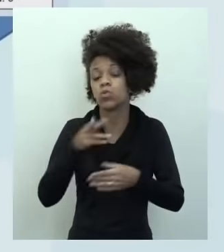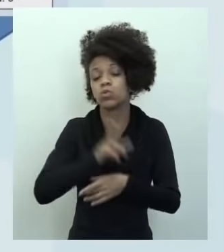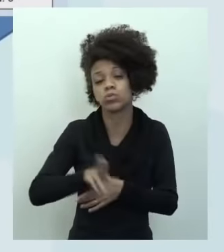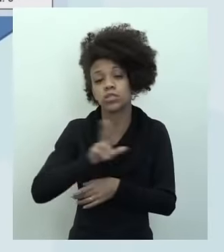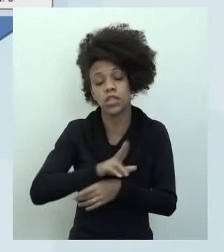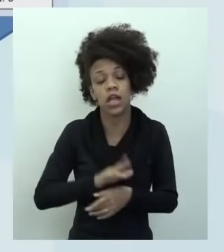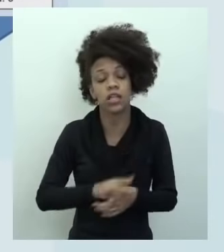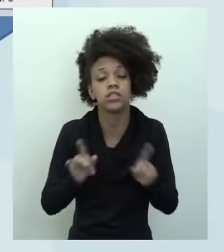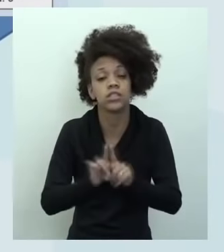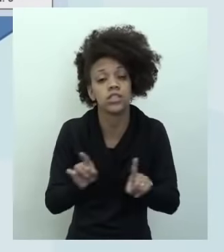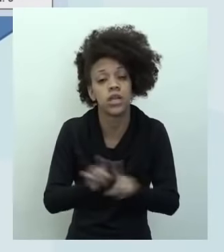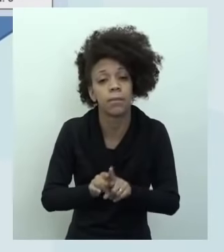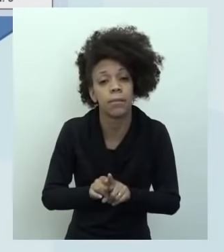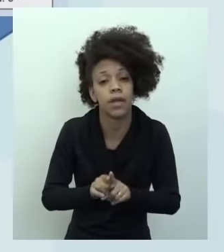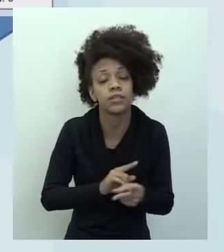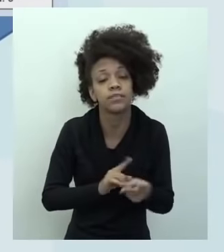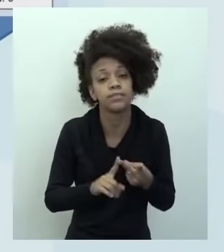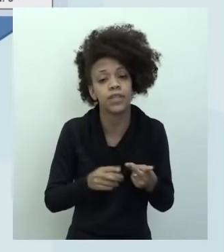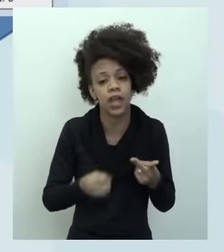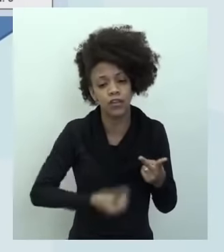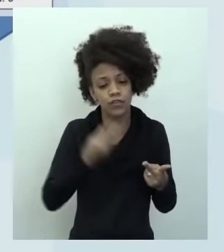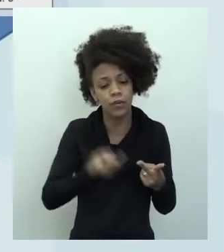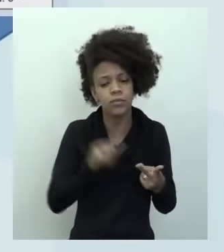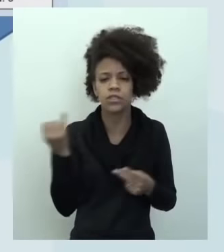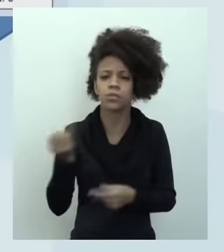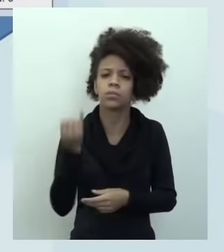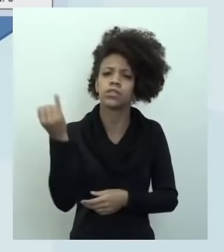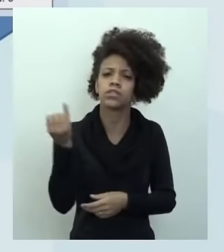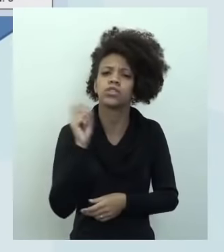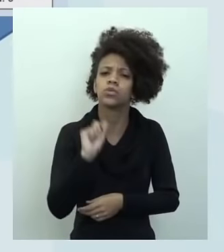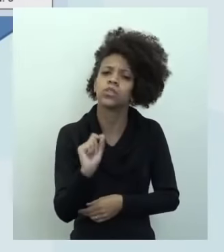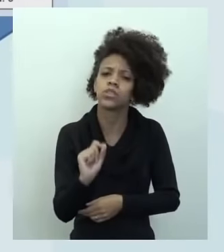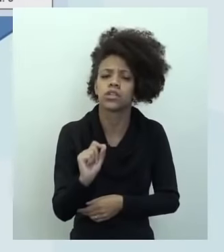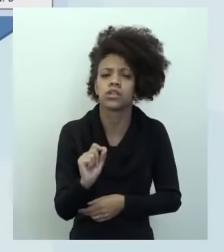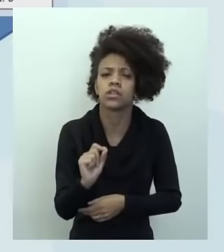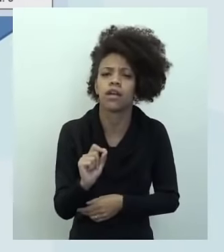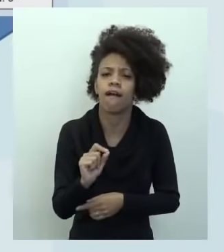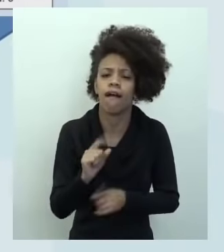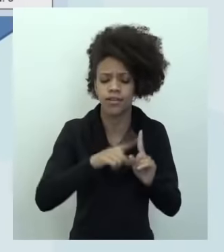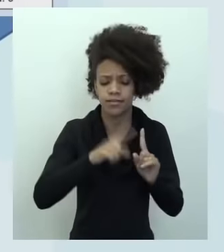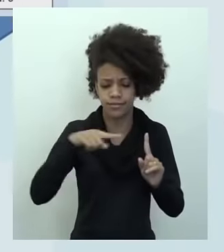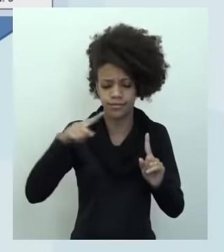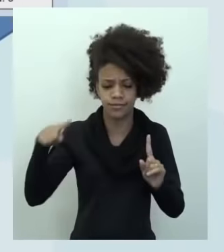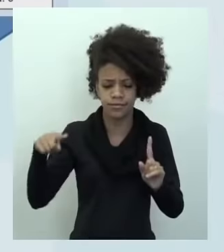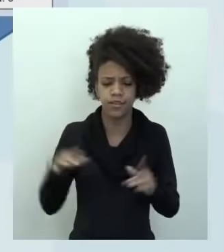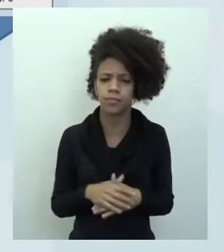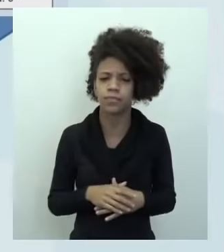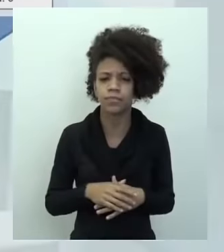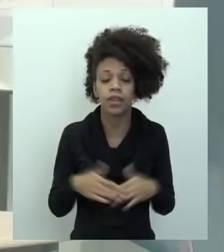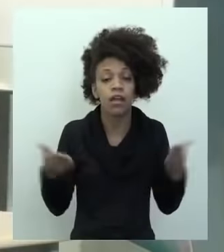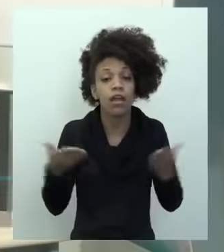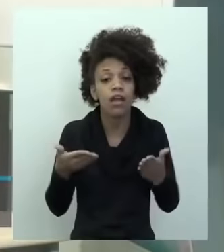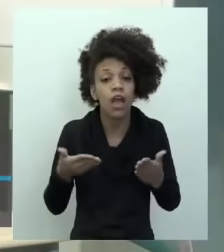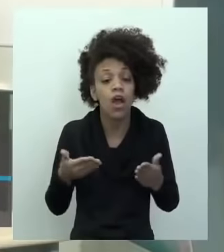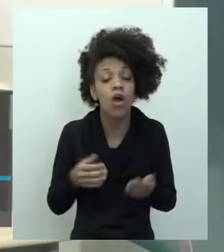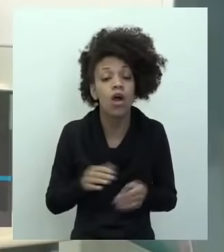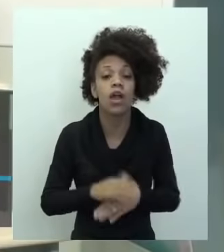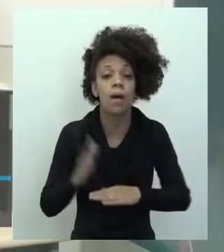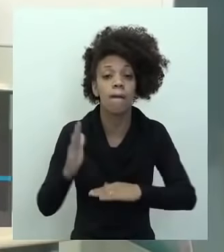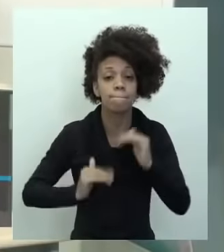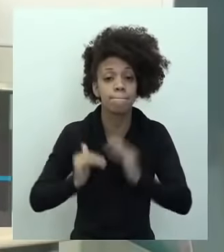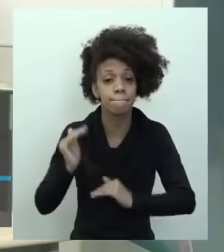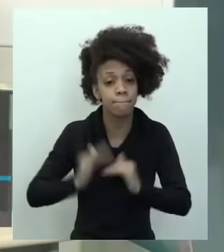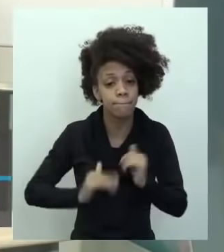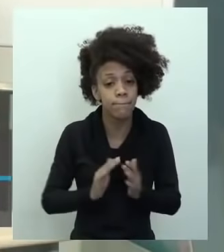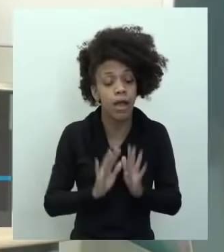ele traz essa informação tão importante que é a escala. E agora nós vamos para um exercício. Só que antes da